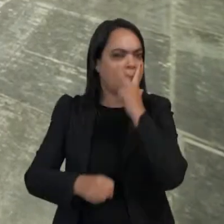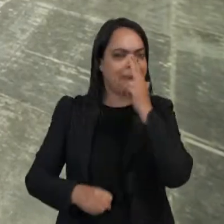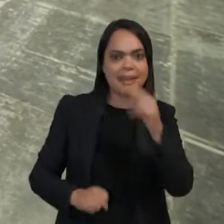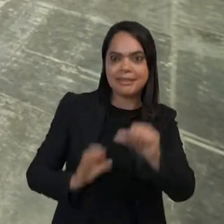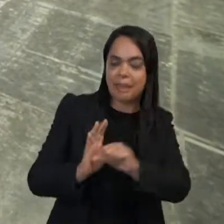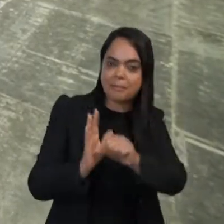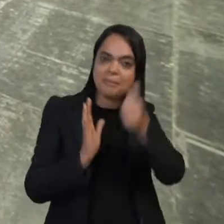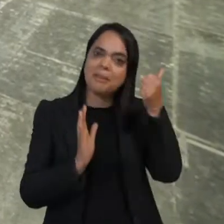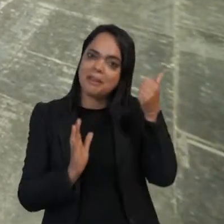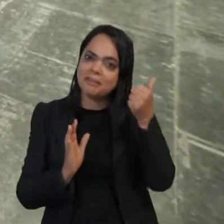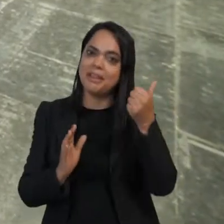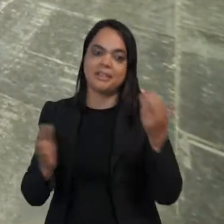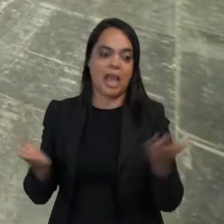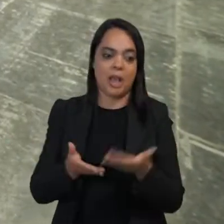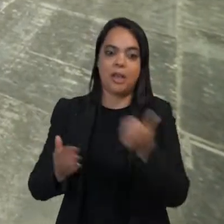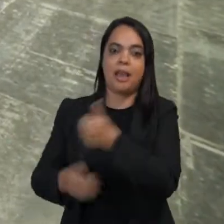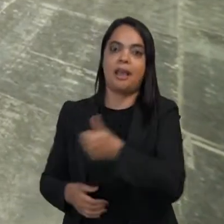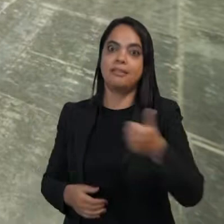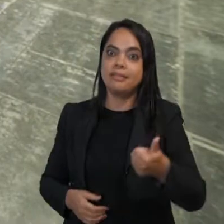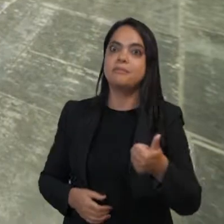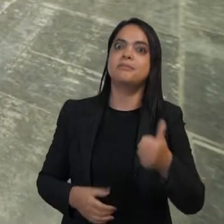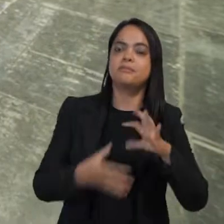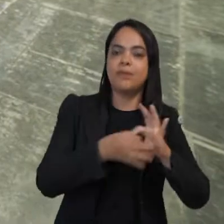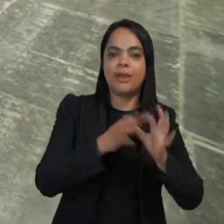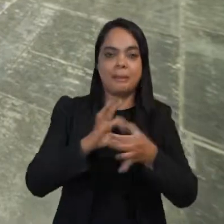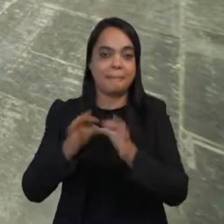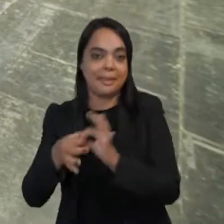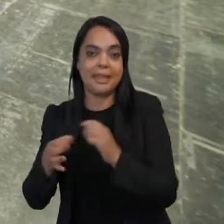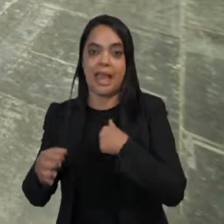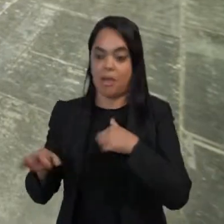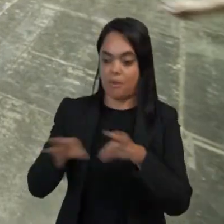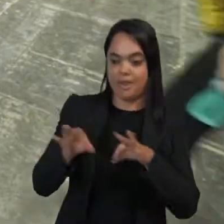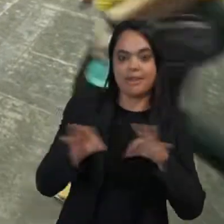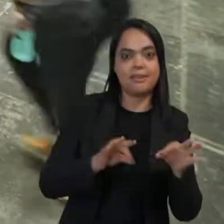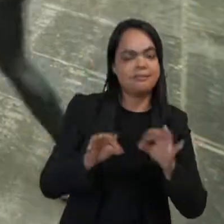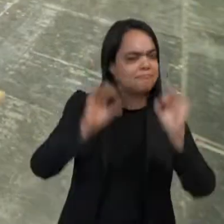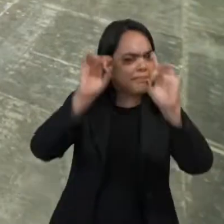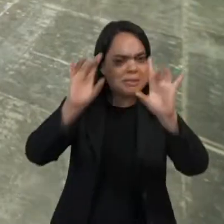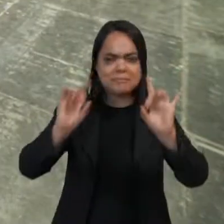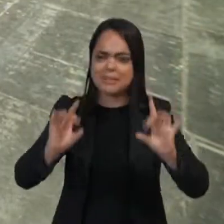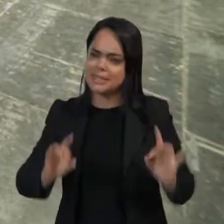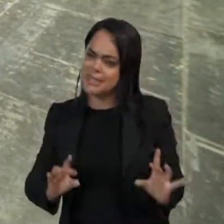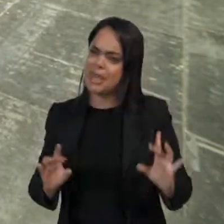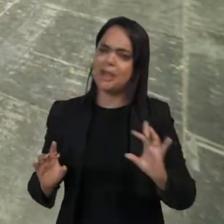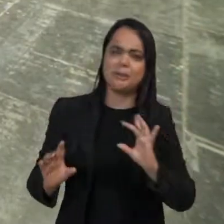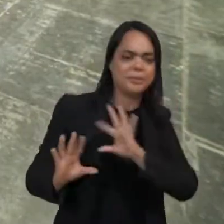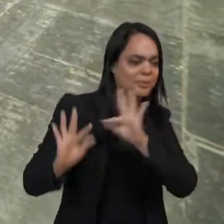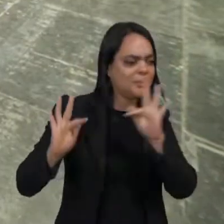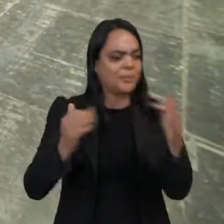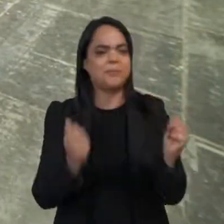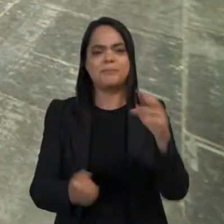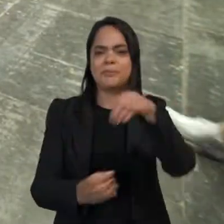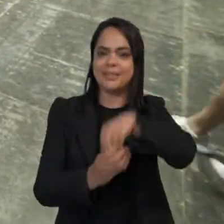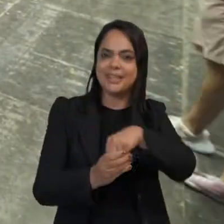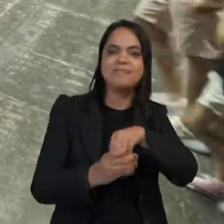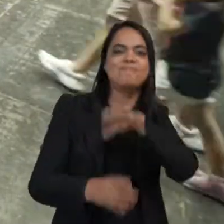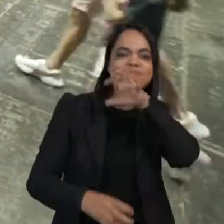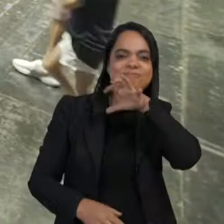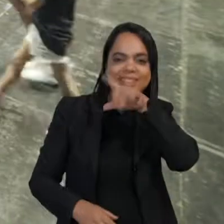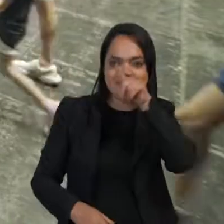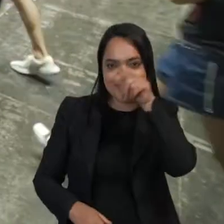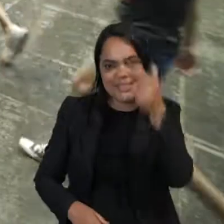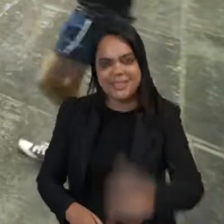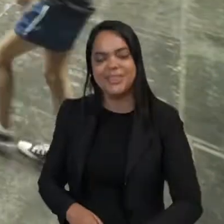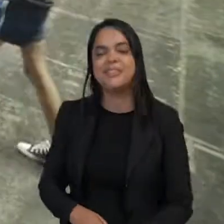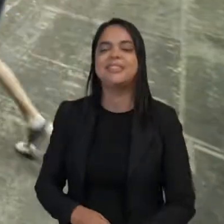que é a primeira. Essa é a 11ª edição que eu organizo. Então, está sendo muito especial reunir todo mundo aqui no Sabiazinho